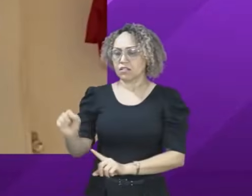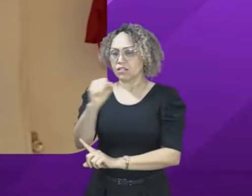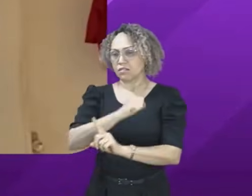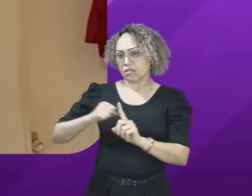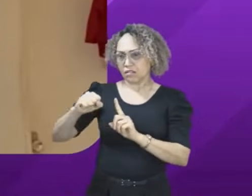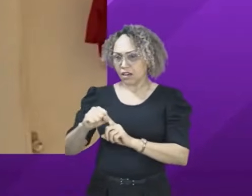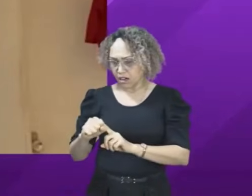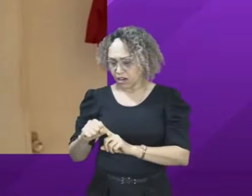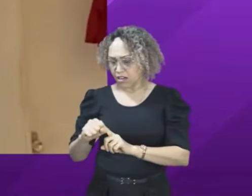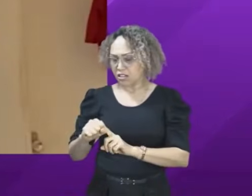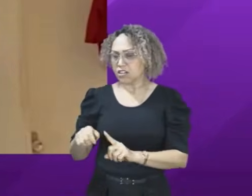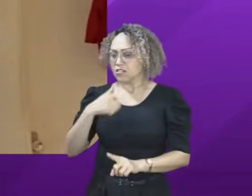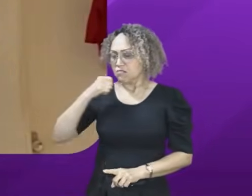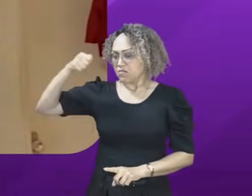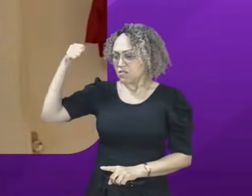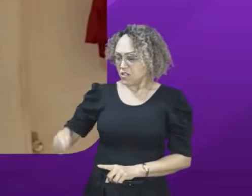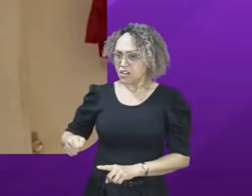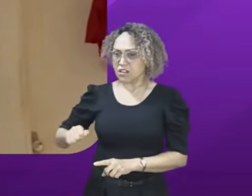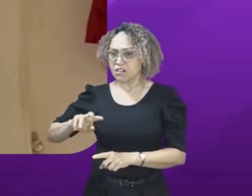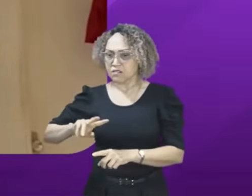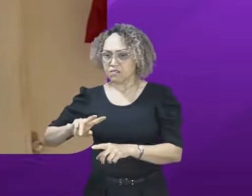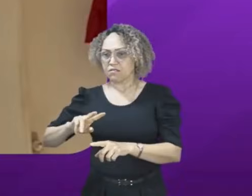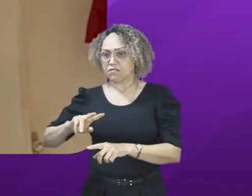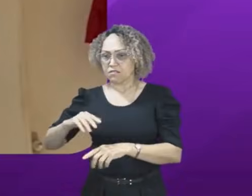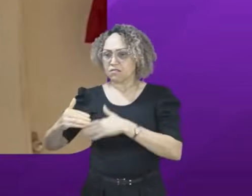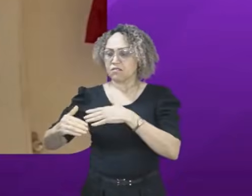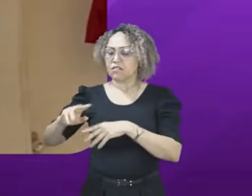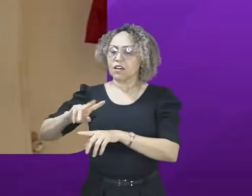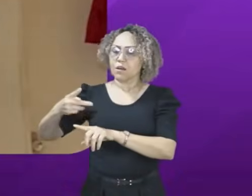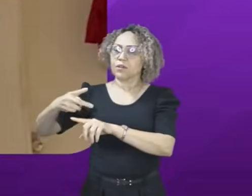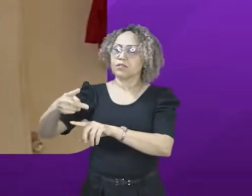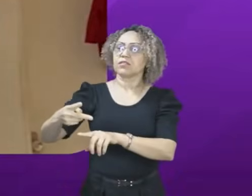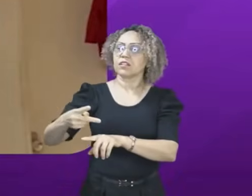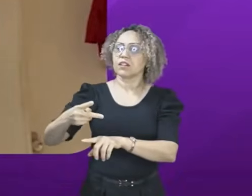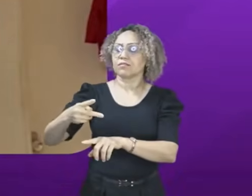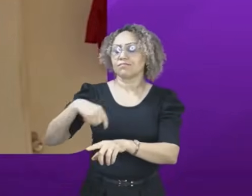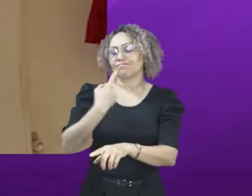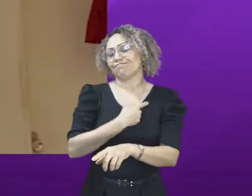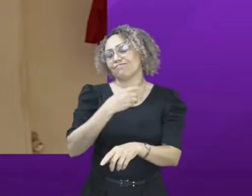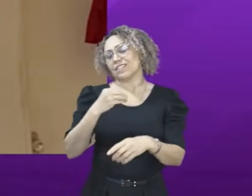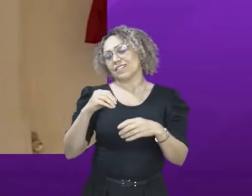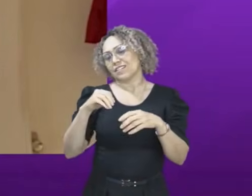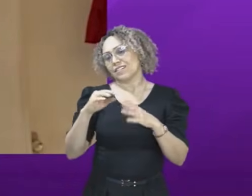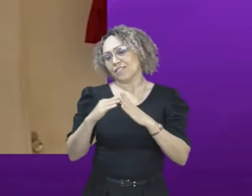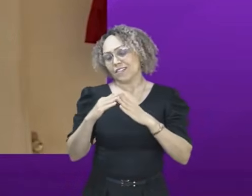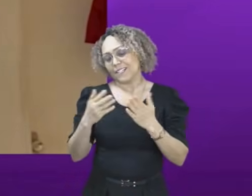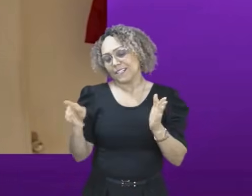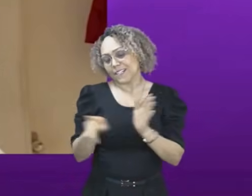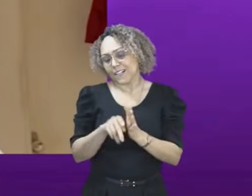a reprodução do machismo dentro das nossas casas e dos nossos ambientes, né? É